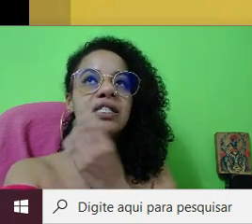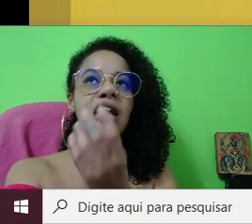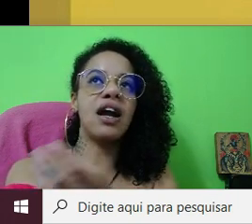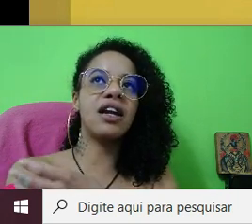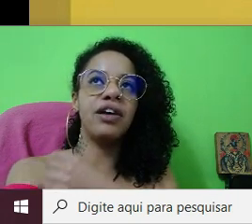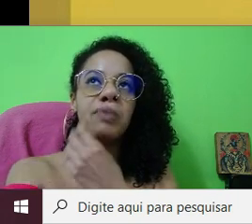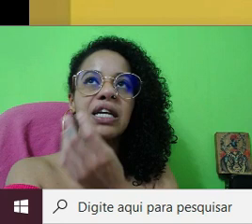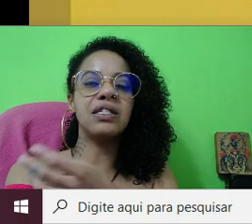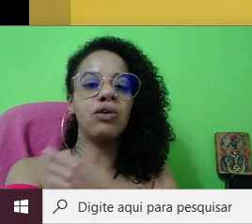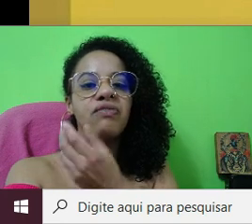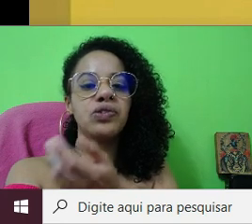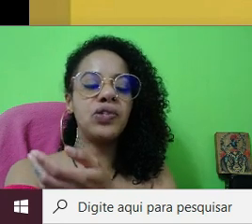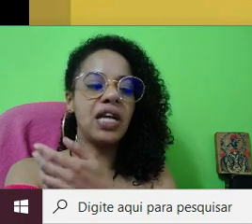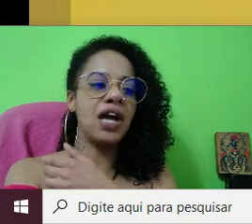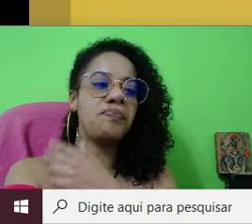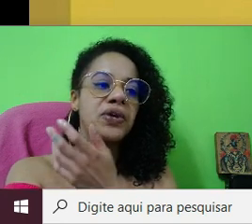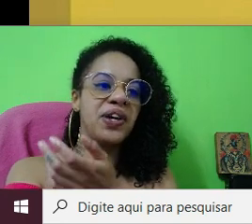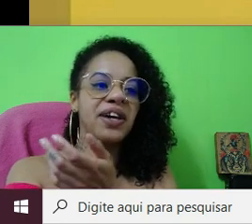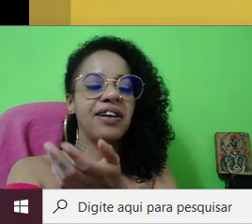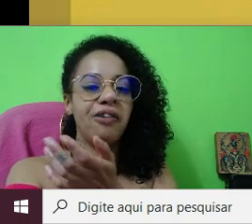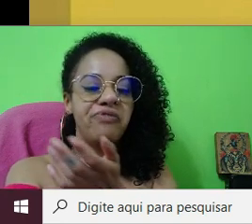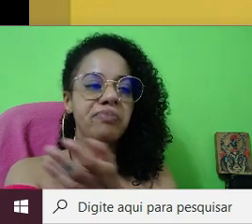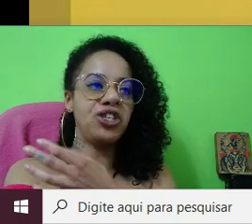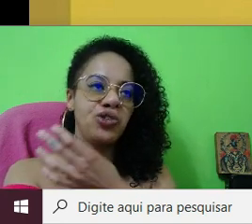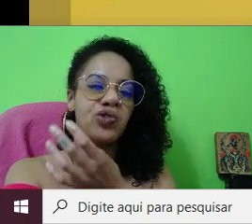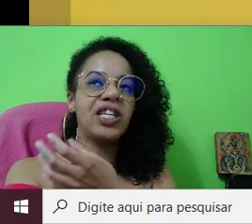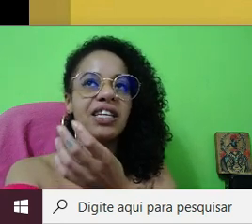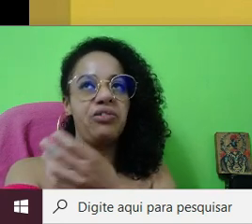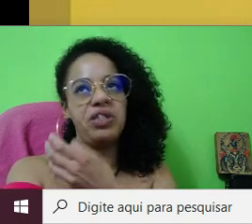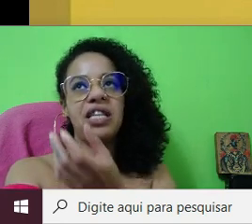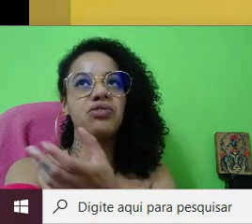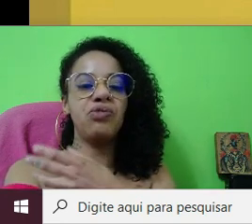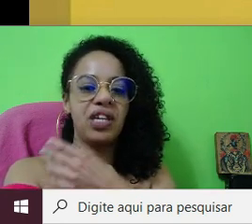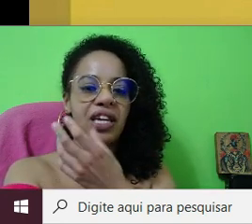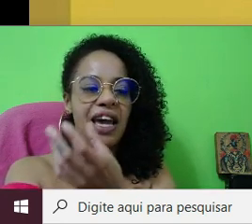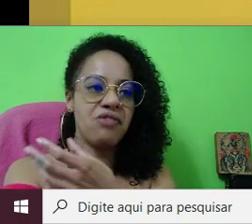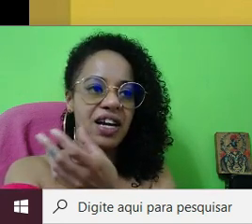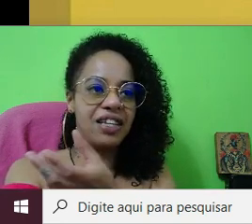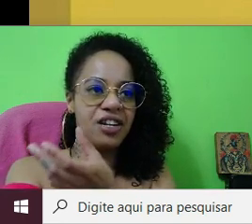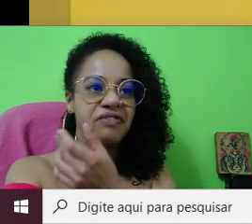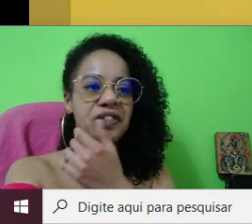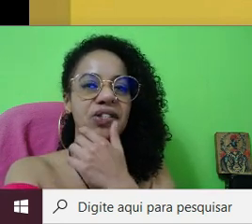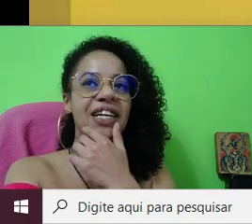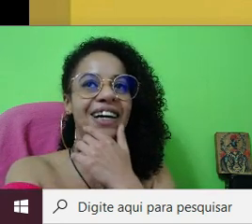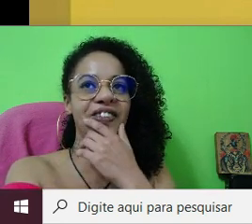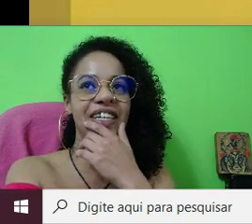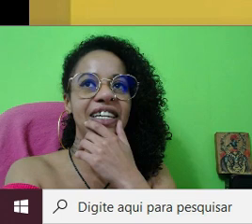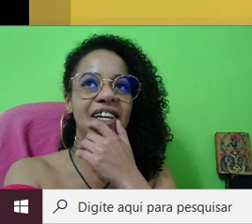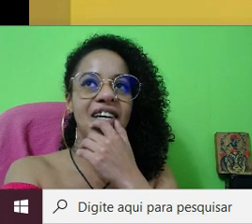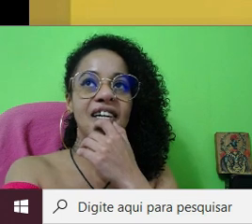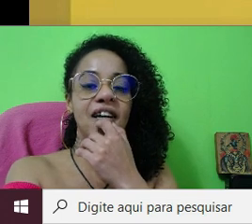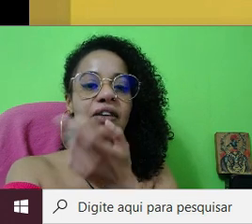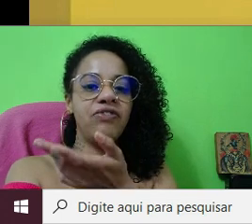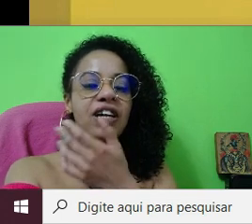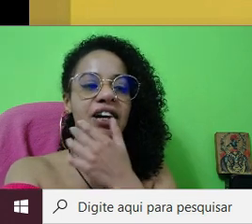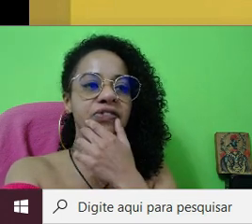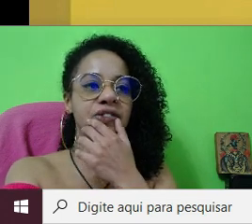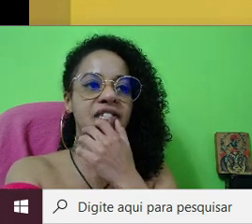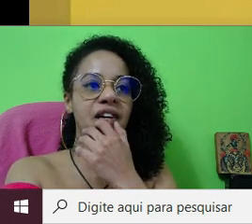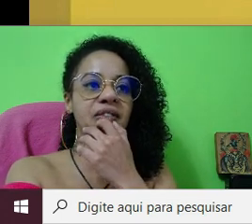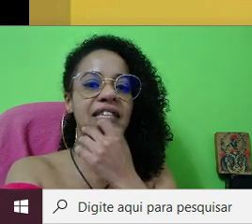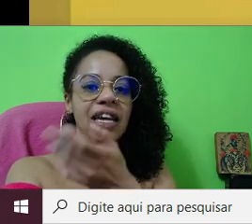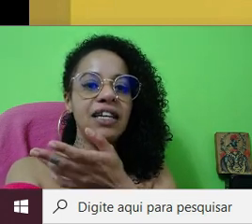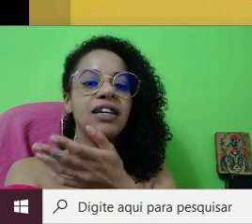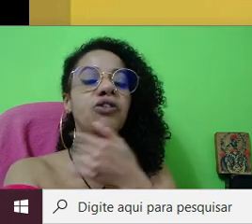falar que cisterna é uma questão revolucionária porque obviamente eu tô eu entendo o que que é o caráter revolucionário né E não